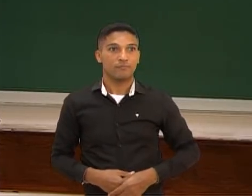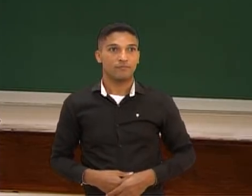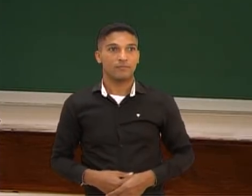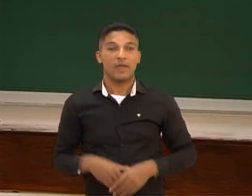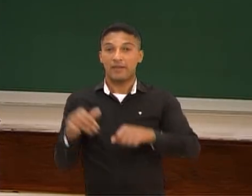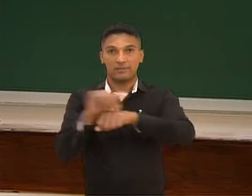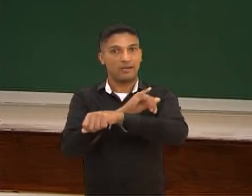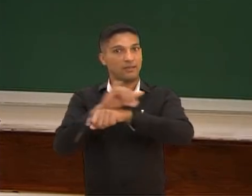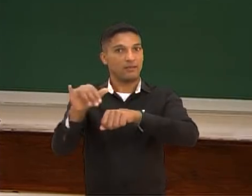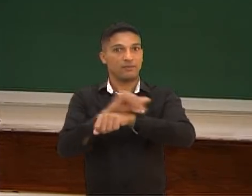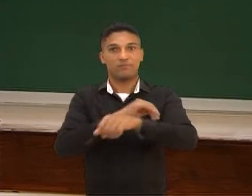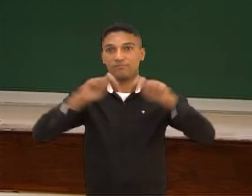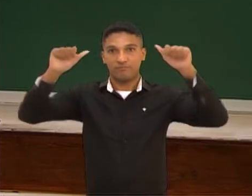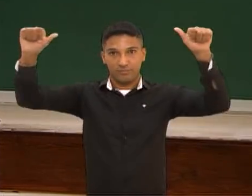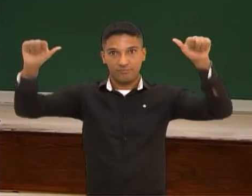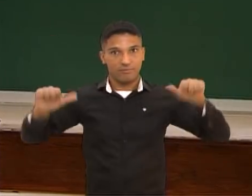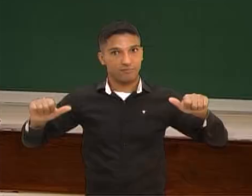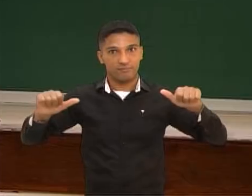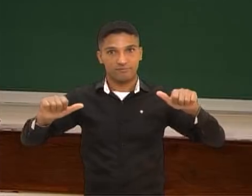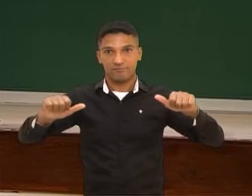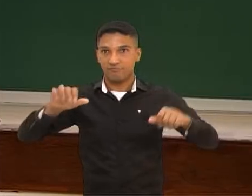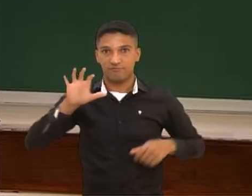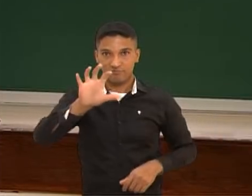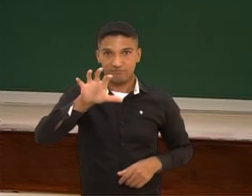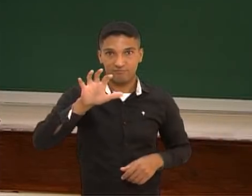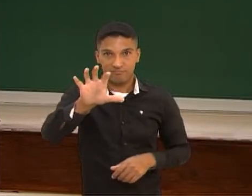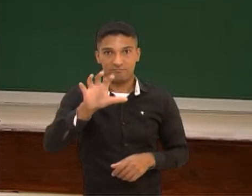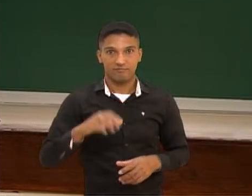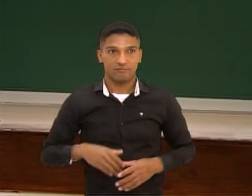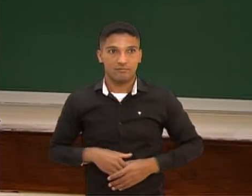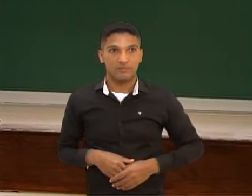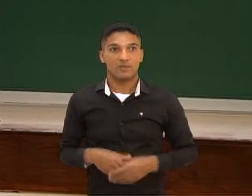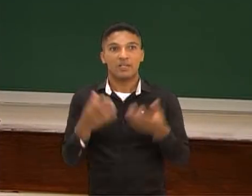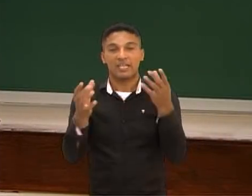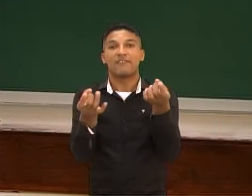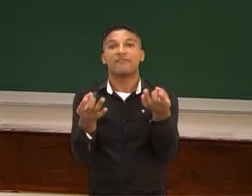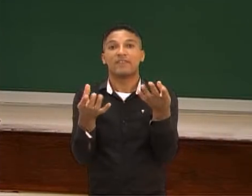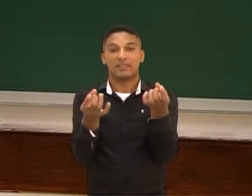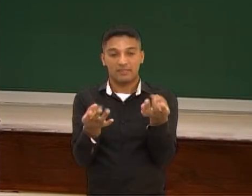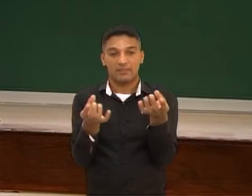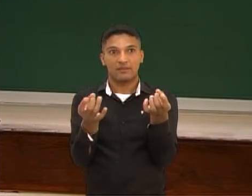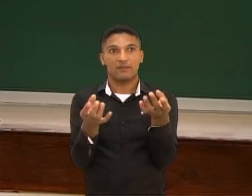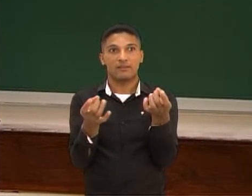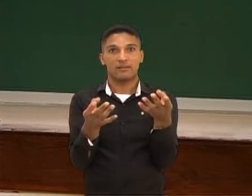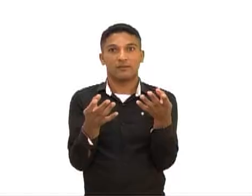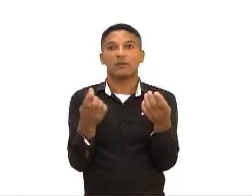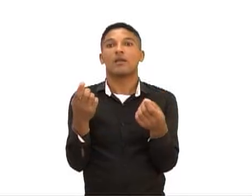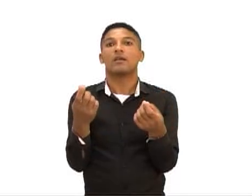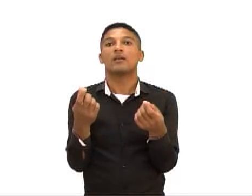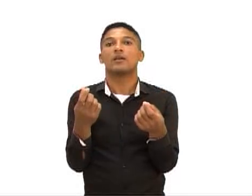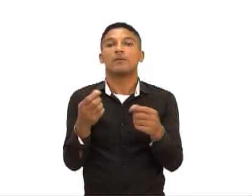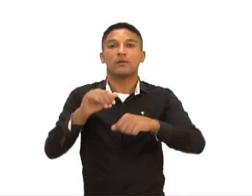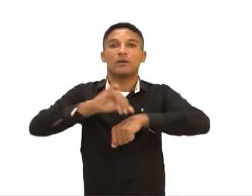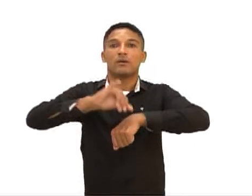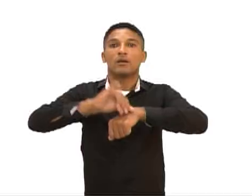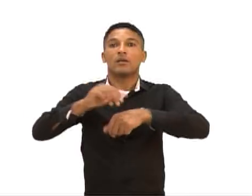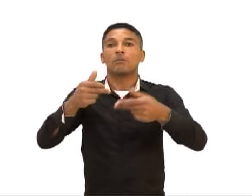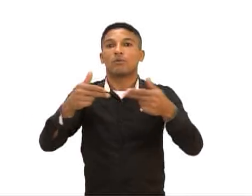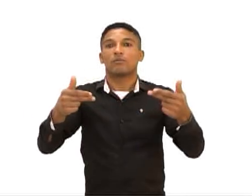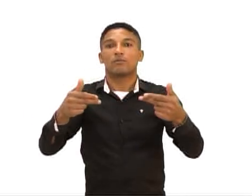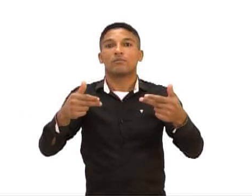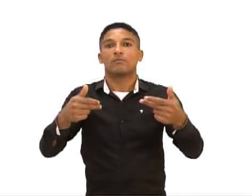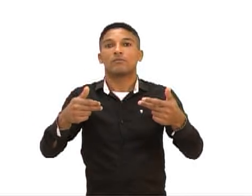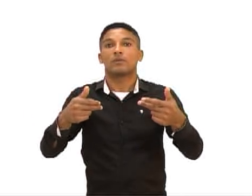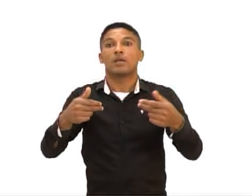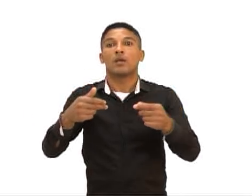aqui uma campanha publicitária que tem por objetivo a venda de um produto, portanto, visa ao lucro, certo? Na sequência, a gente